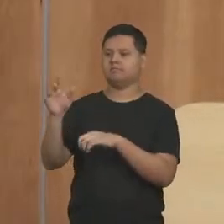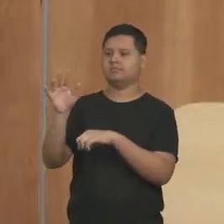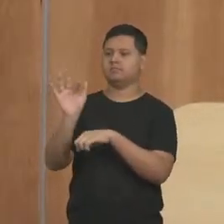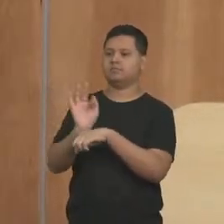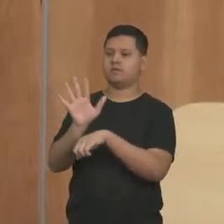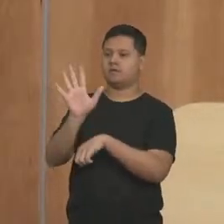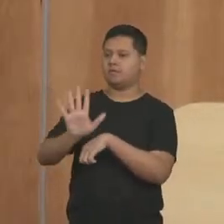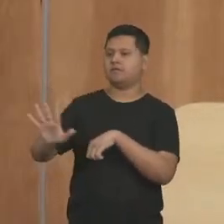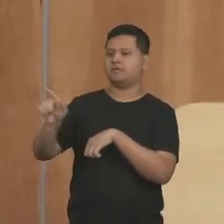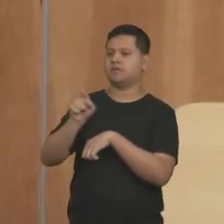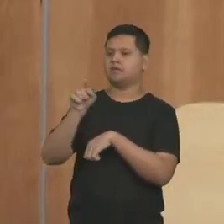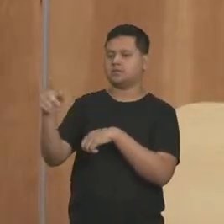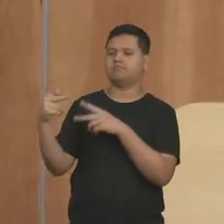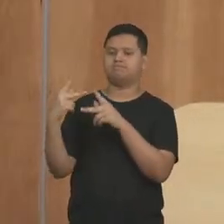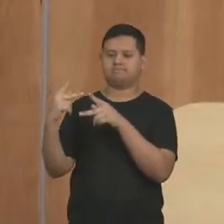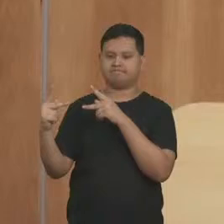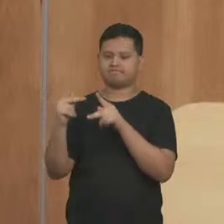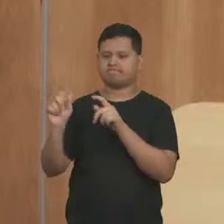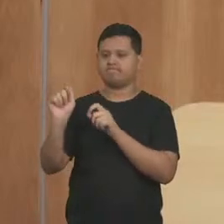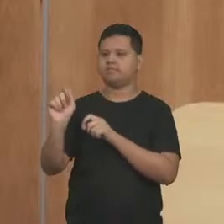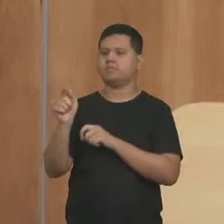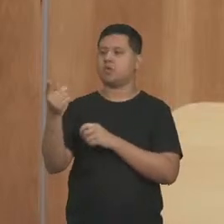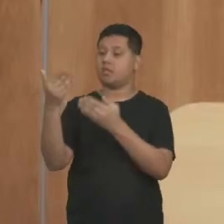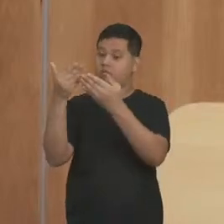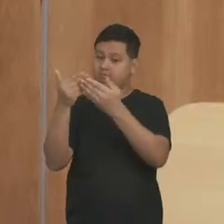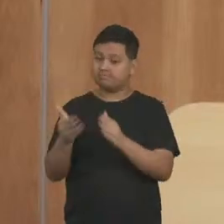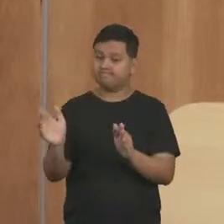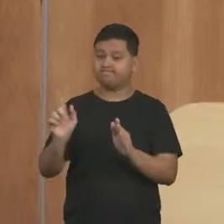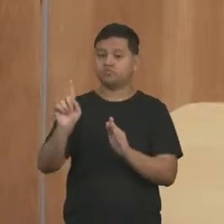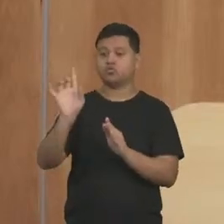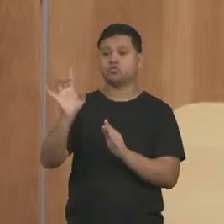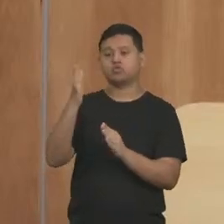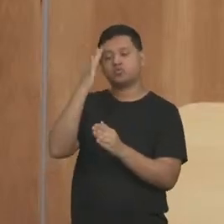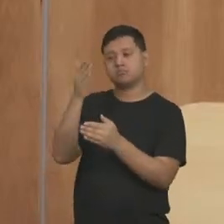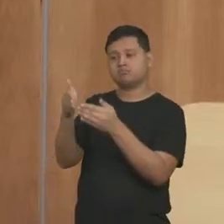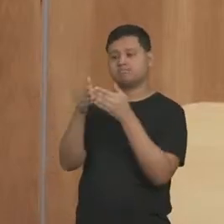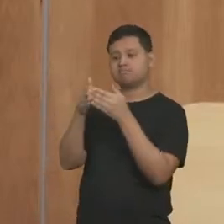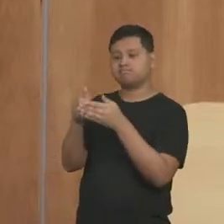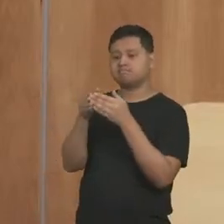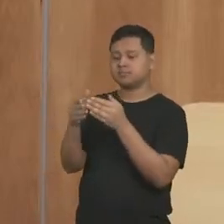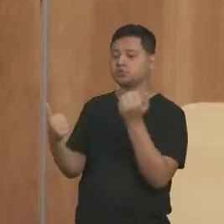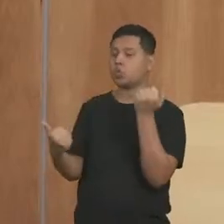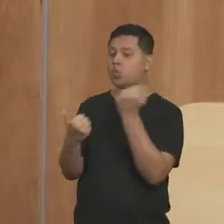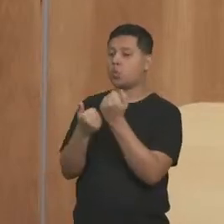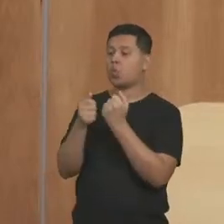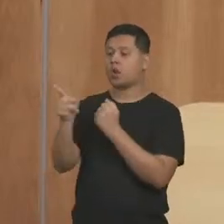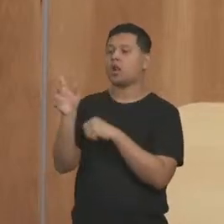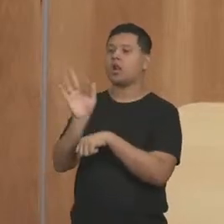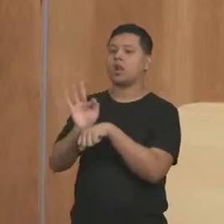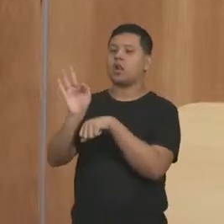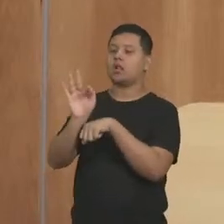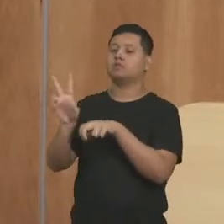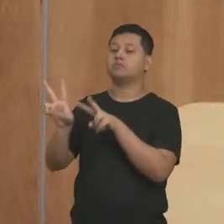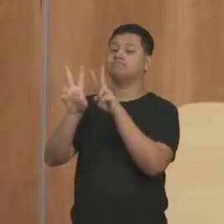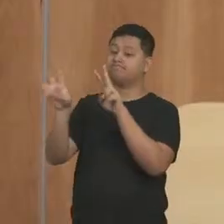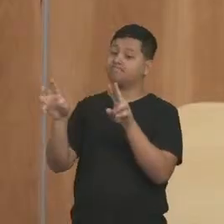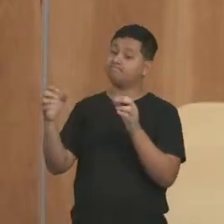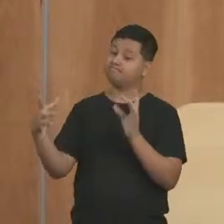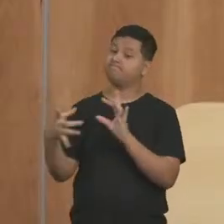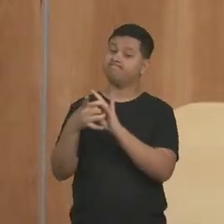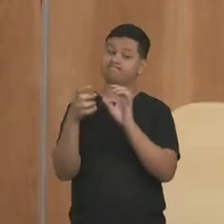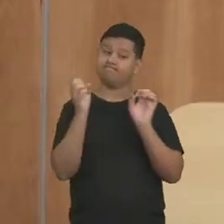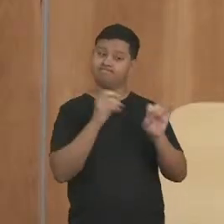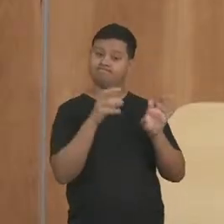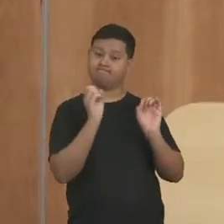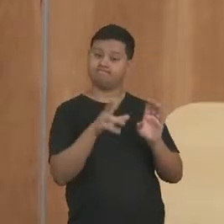no município de São José. As universidades estão abertas, basta pedir ou fazer parceria, convênio, e trazer esse conhecimento